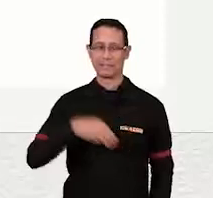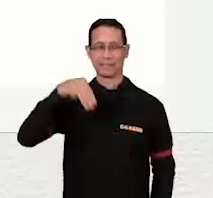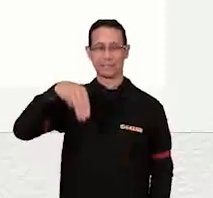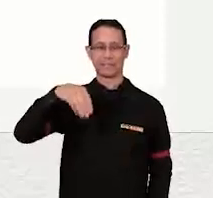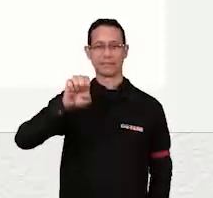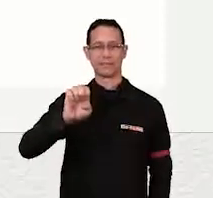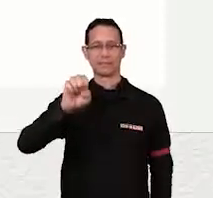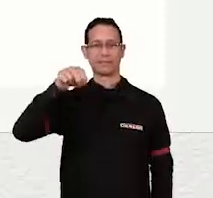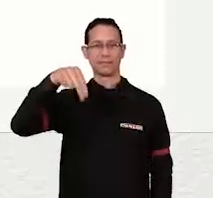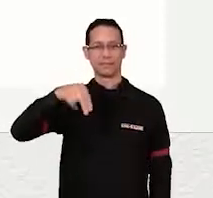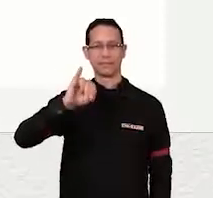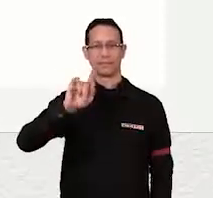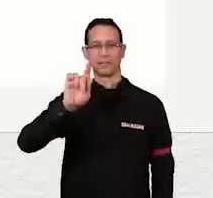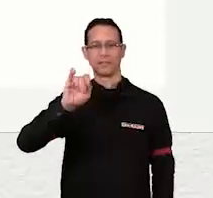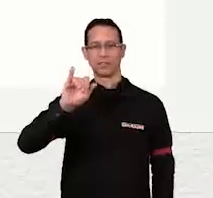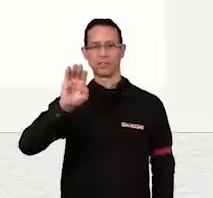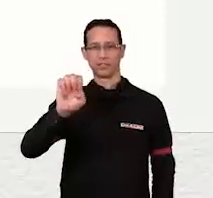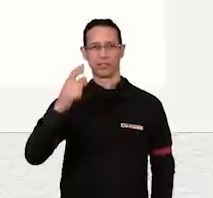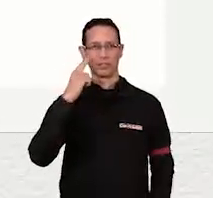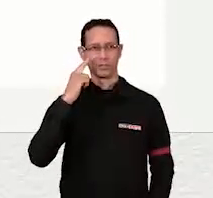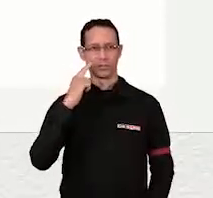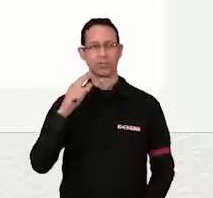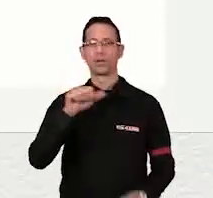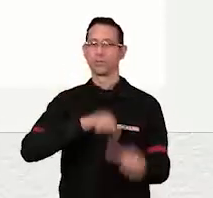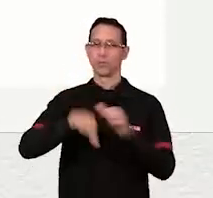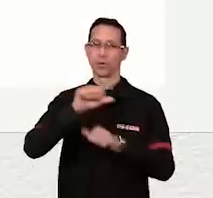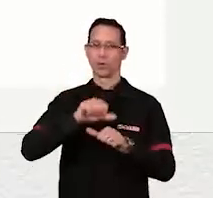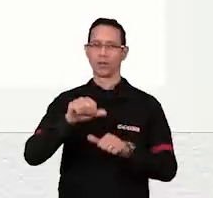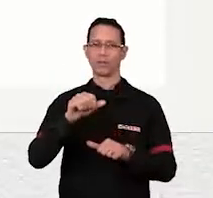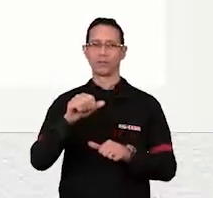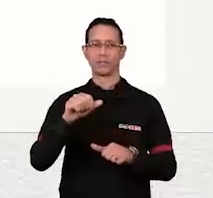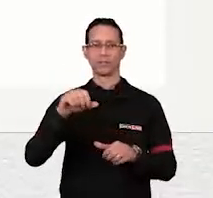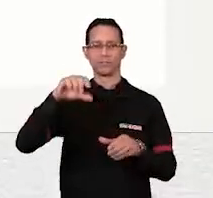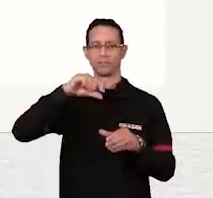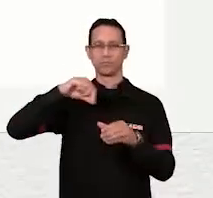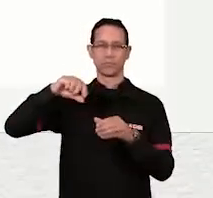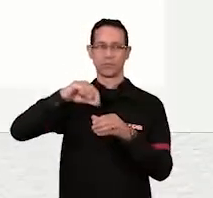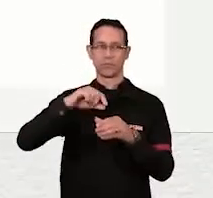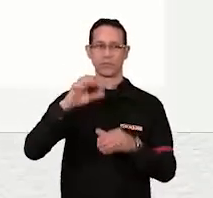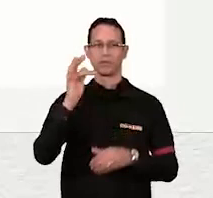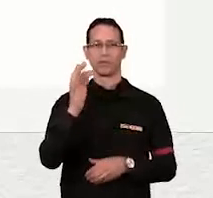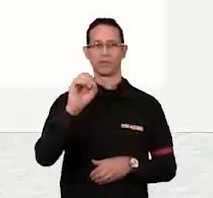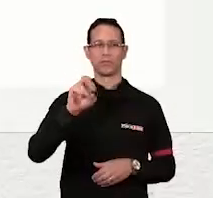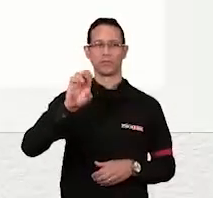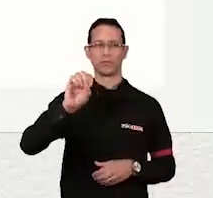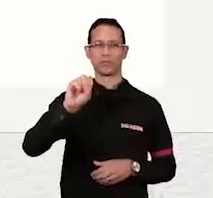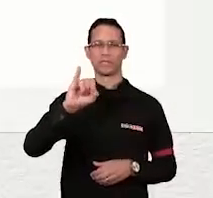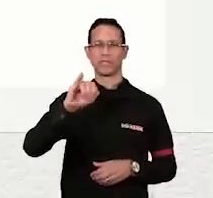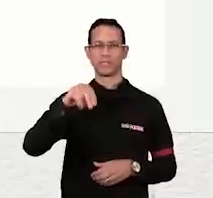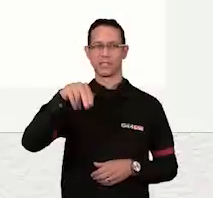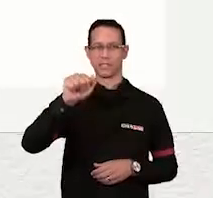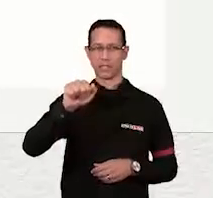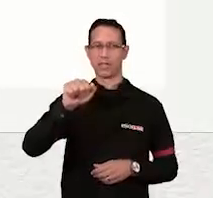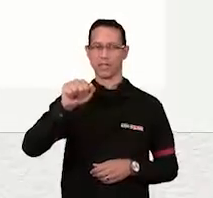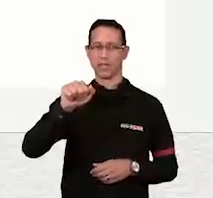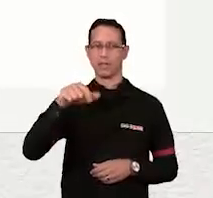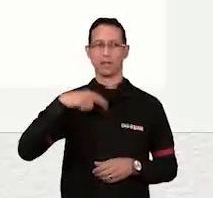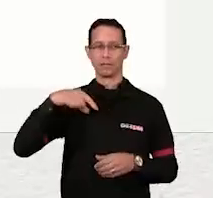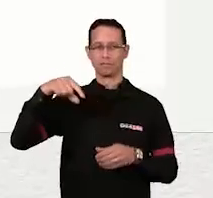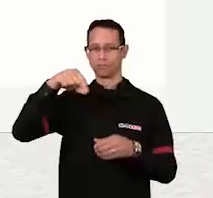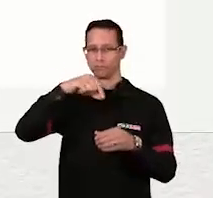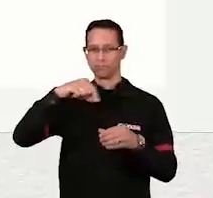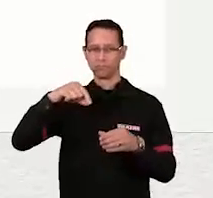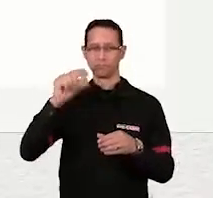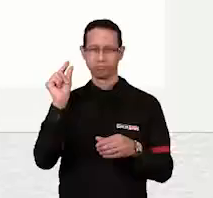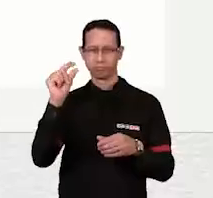estou recorrendo à solução fisiológica. E eu coloco na solução fisiológica uma gotinha de fluoroceína, porque às vezes quando você acaba o procedimento e